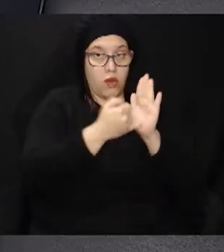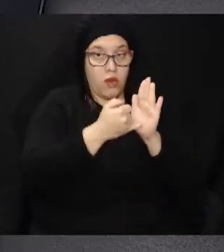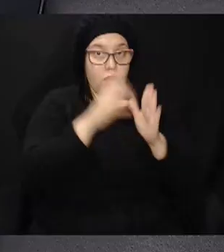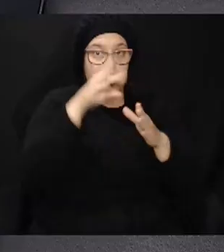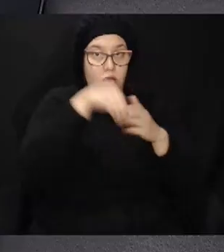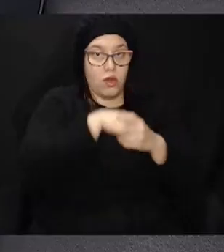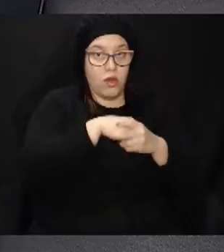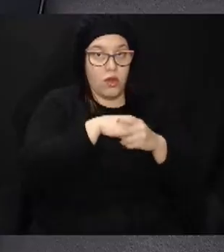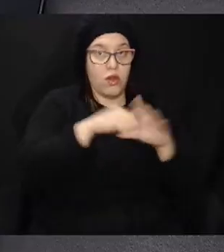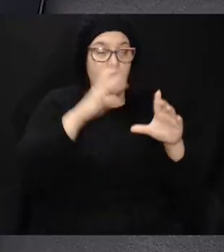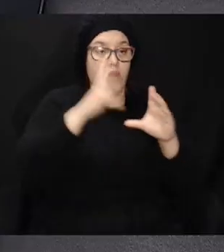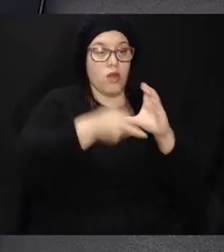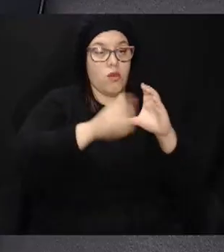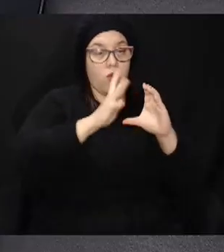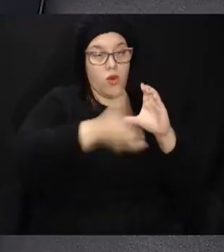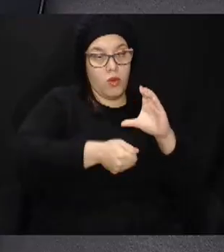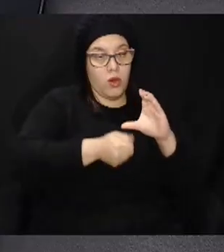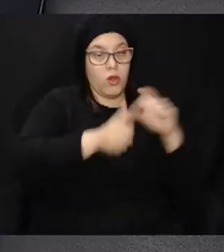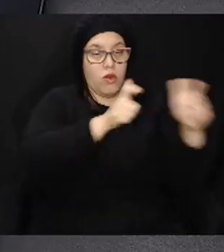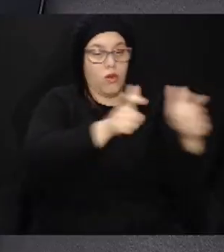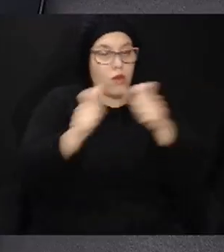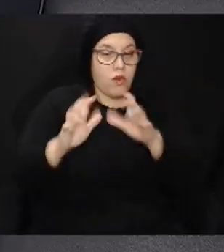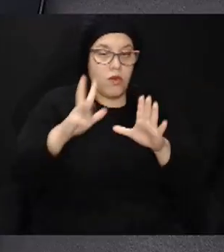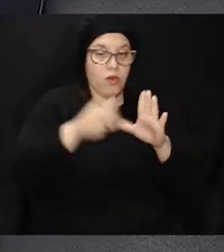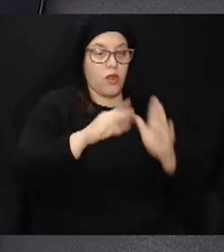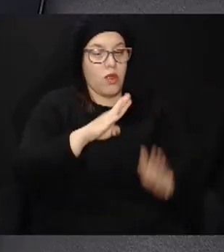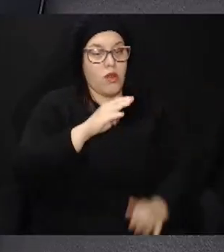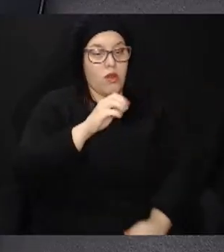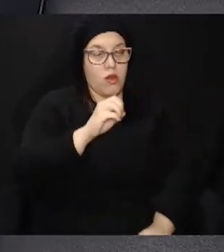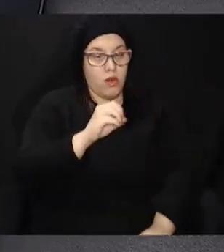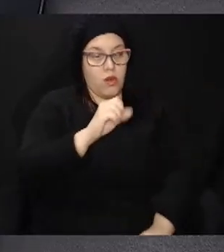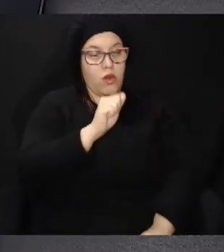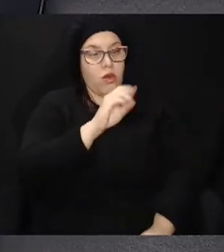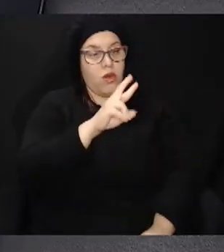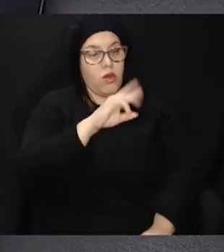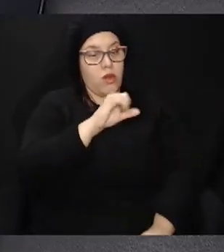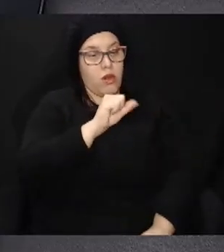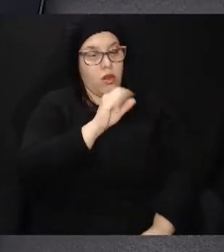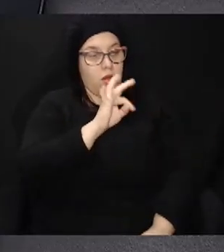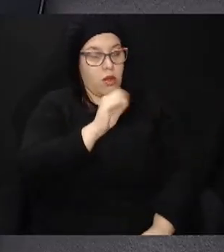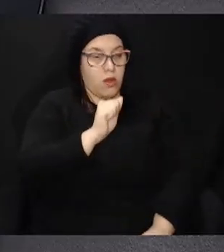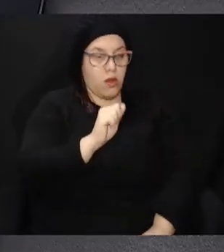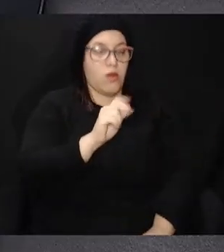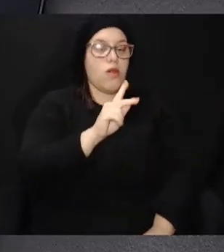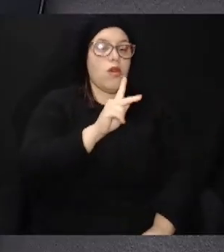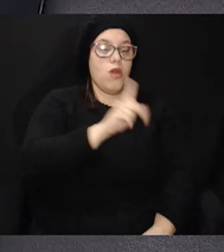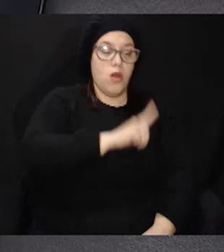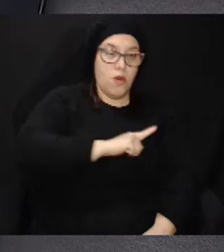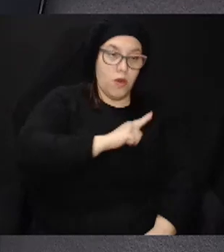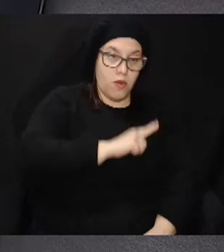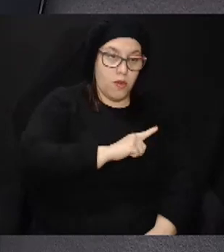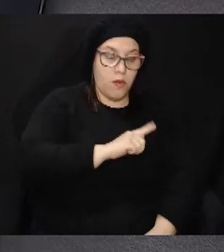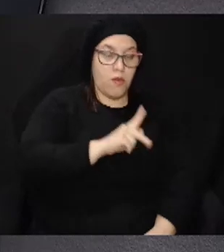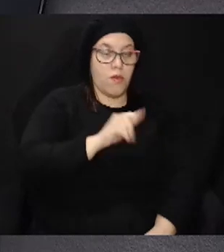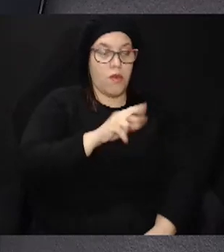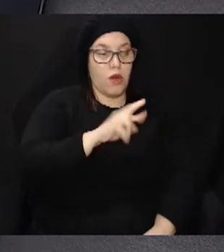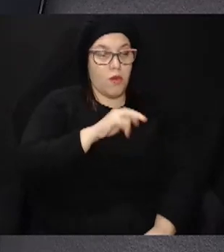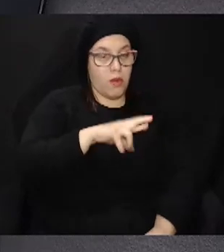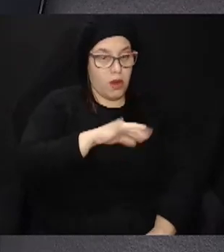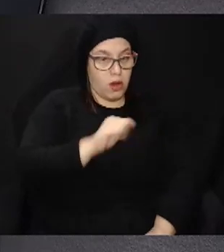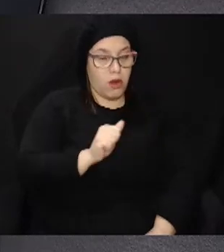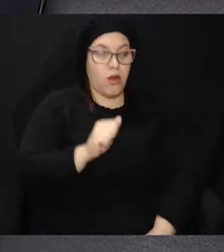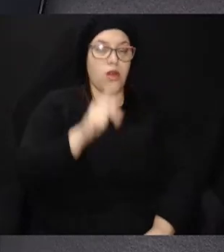Campo Belo, dentro da região do Boa Vista, dentro da região do Palmeiras e lá dentro da região do Parque Osiel, ali